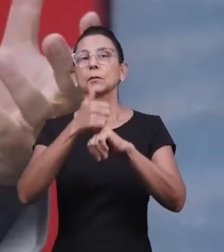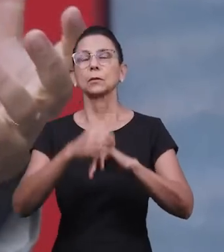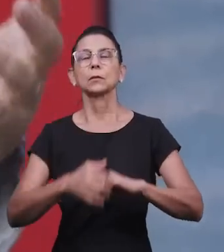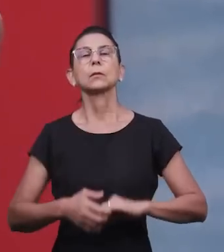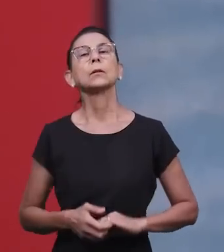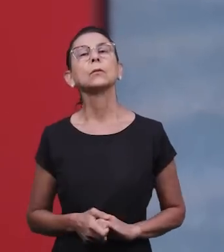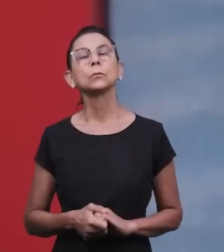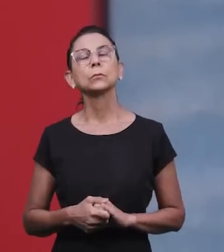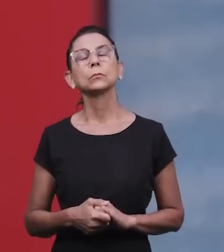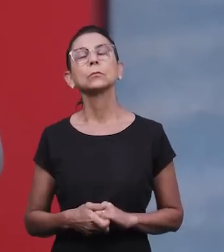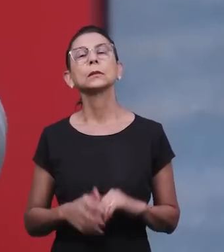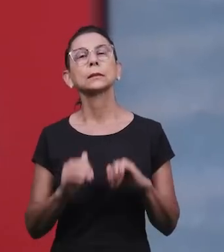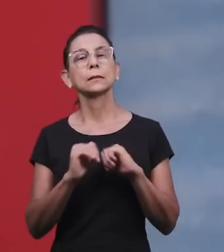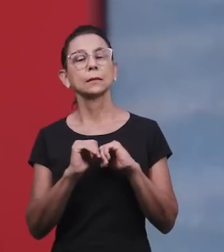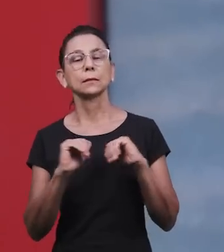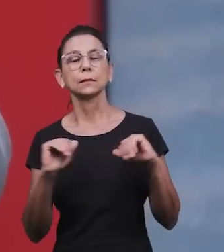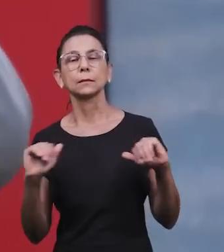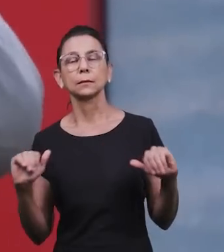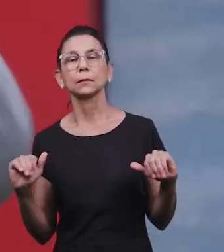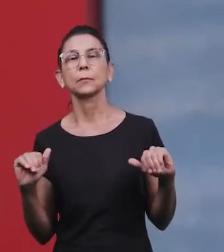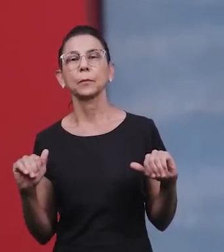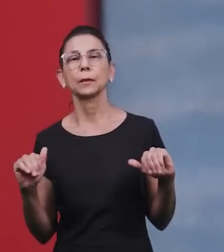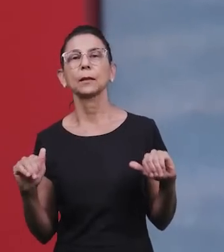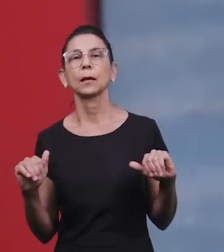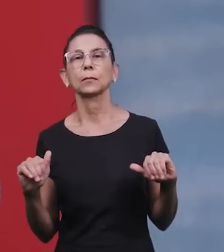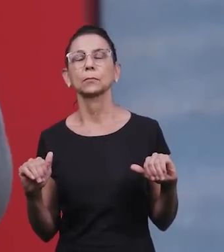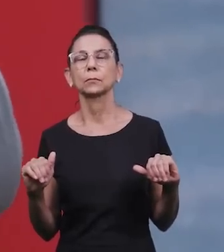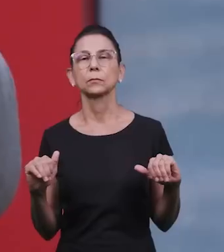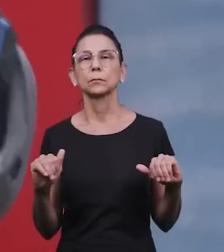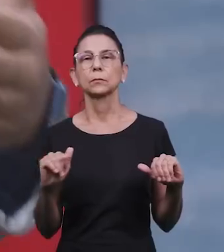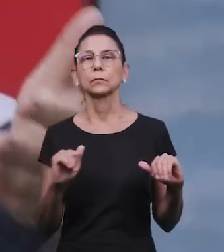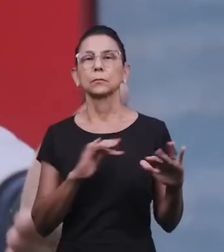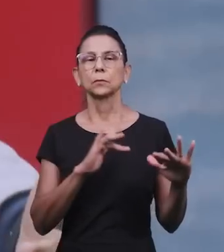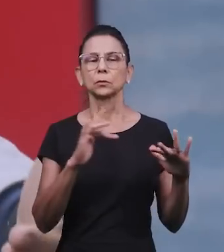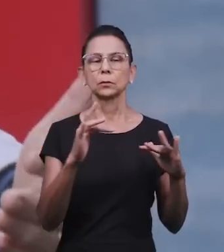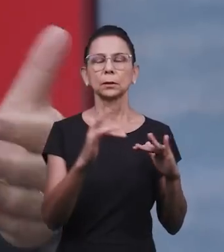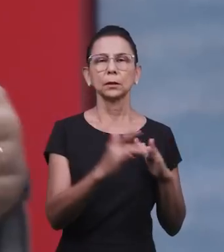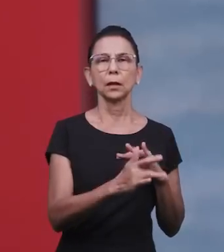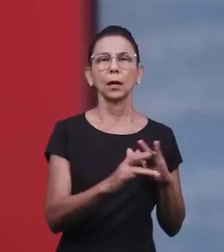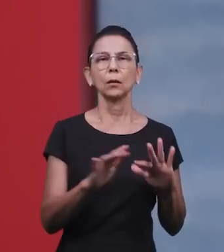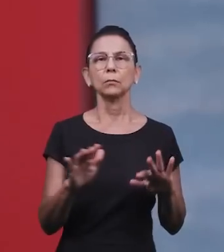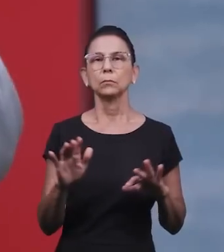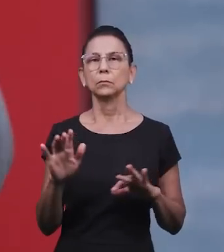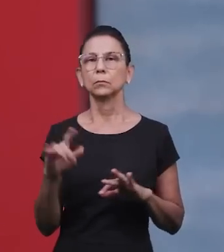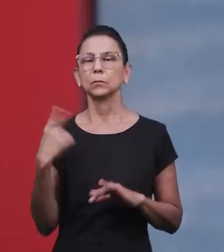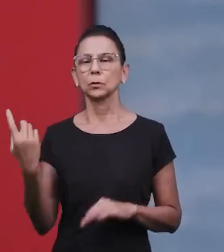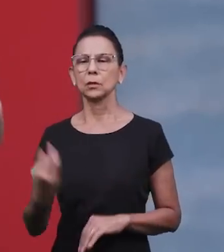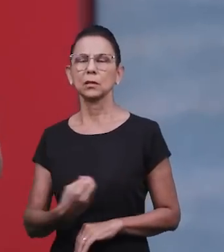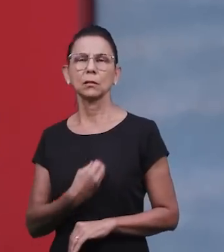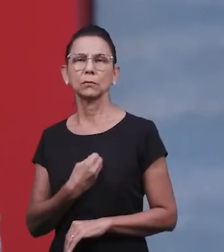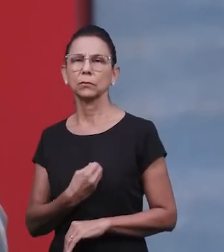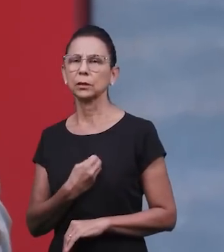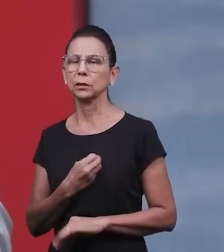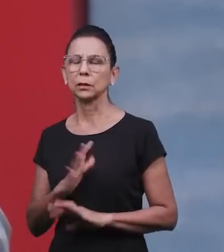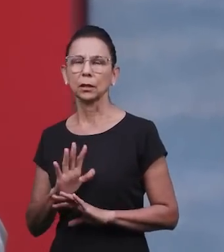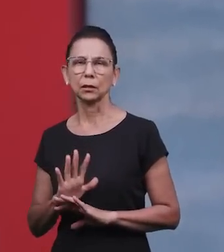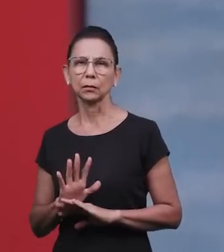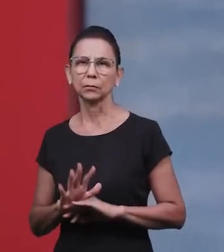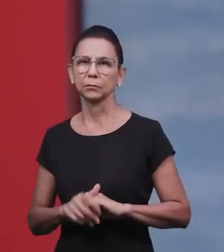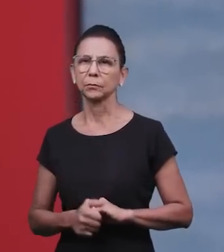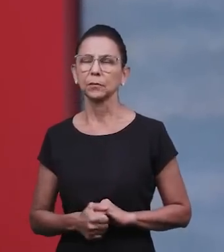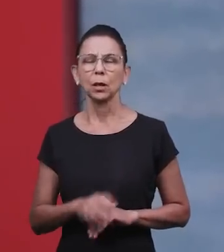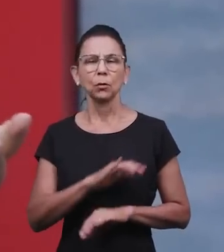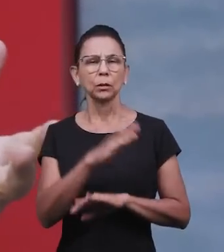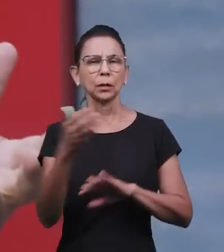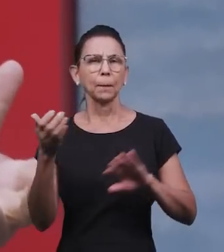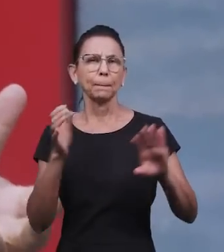deve fazer, de entender que aquilo ali não representa a totalidade da nossa vida, aquilo ali é uma visão do que as pessoas estão tendo na nossa vida.